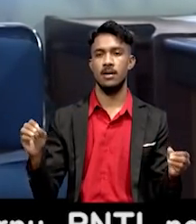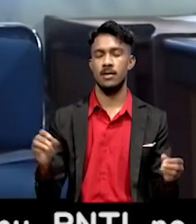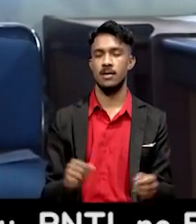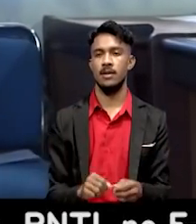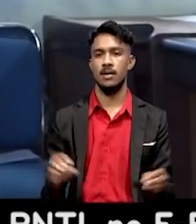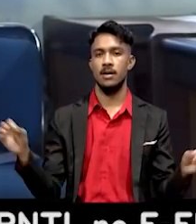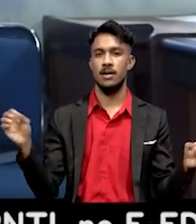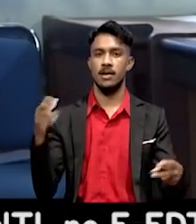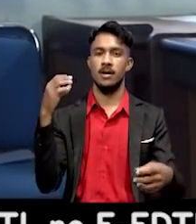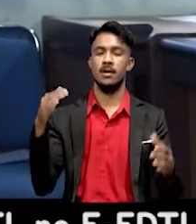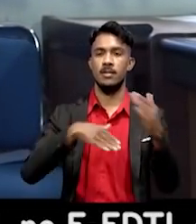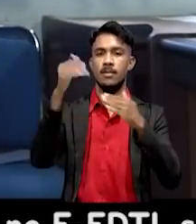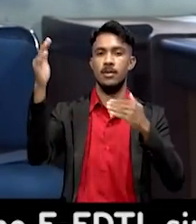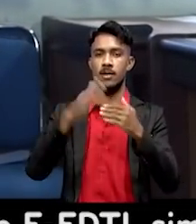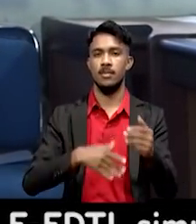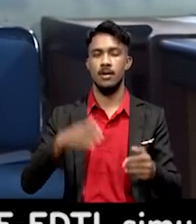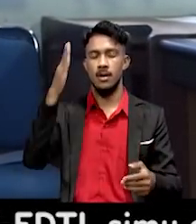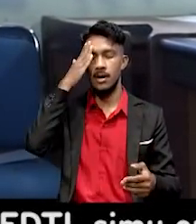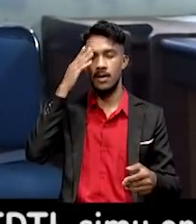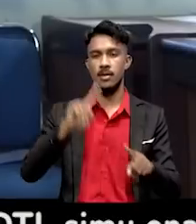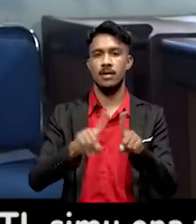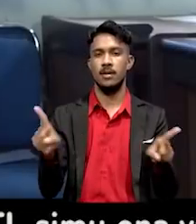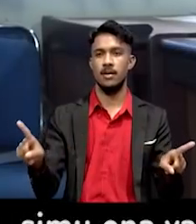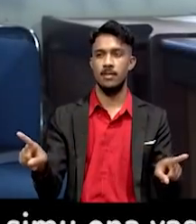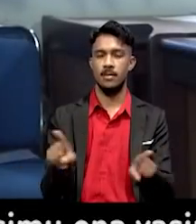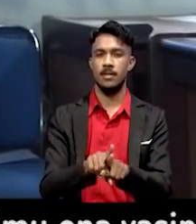conflitos ideias lá nessa mas bem ia